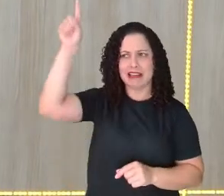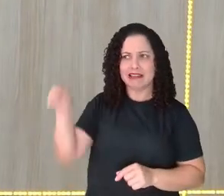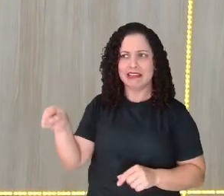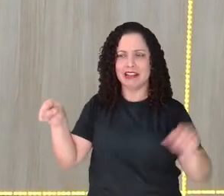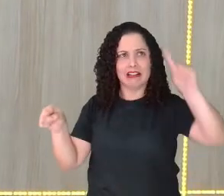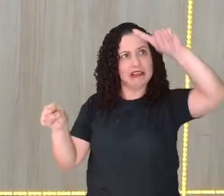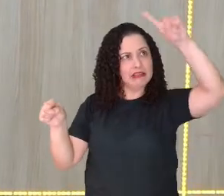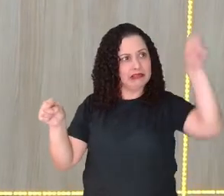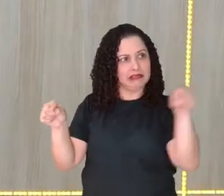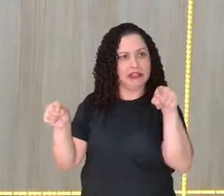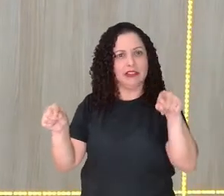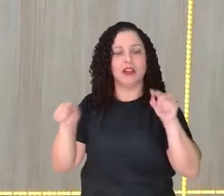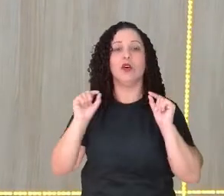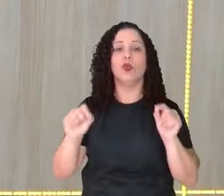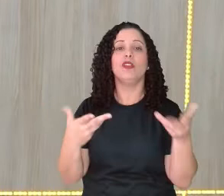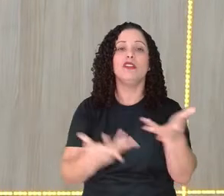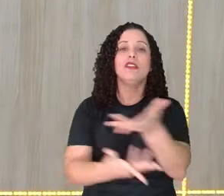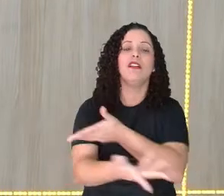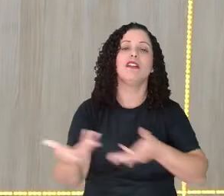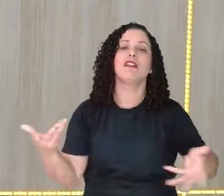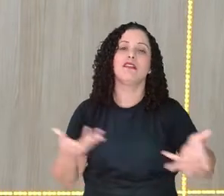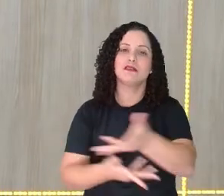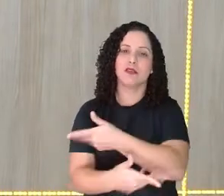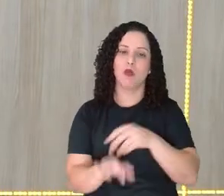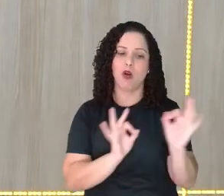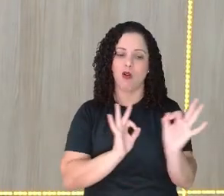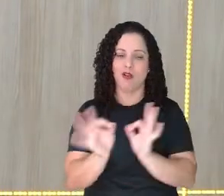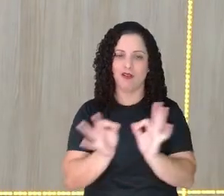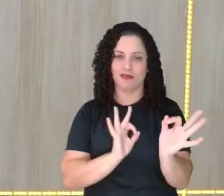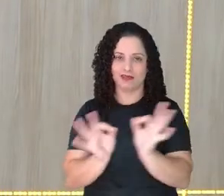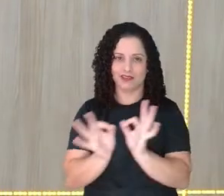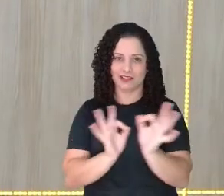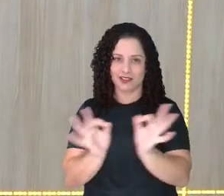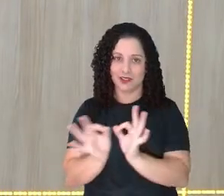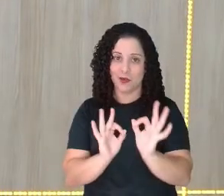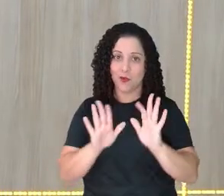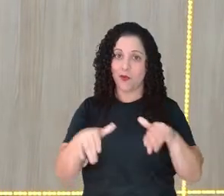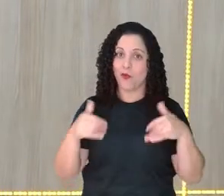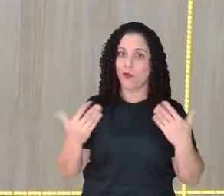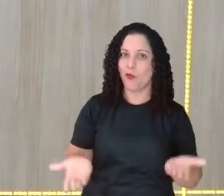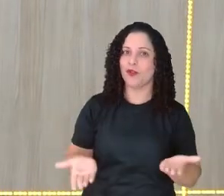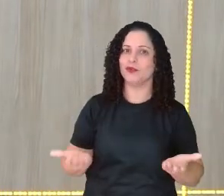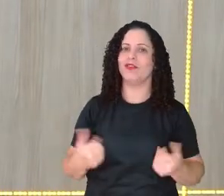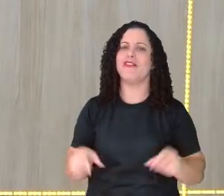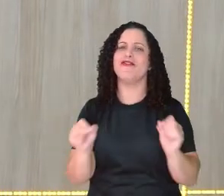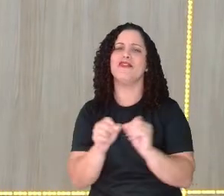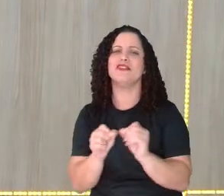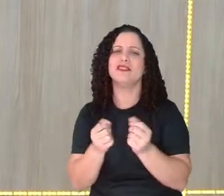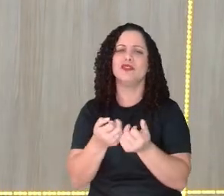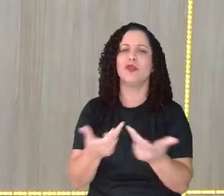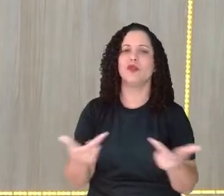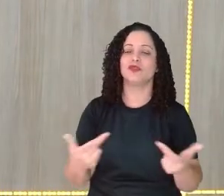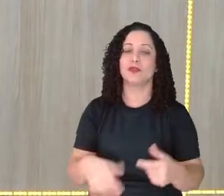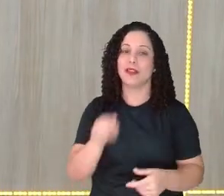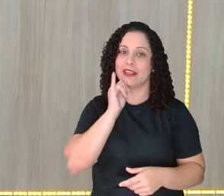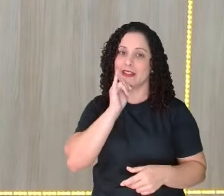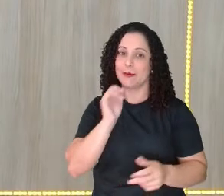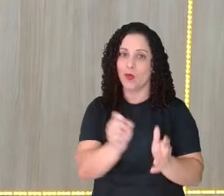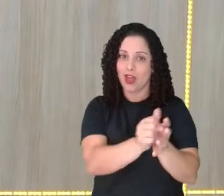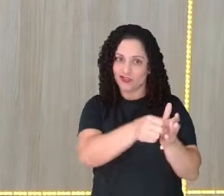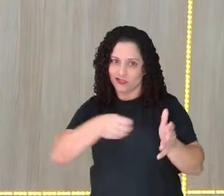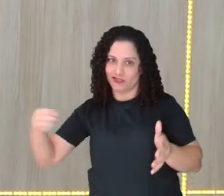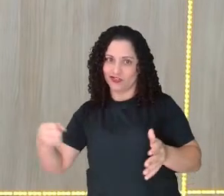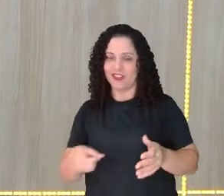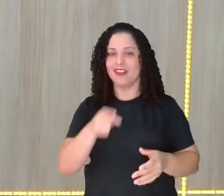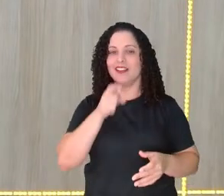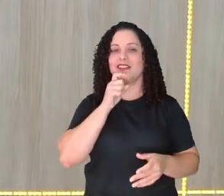não poligonal é em relação à organização quando a gente vai fazer alguma coisa. Eu citei aí a geladeira e aí eu me lembrei